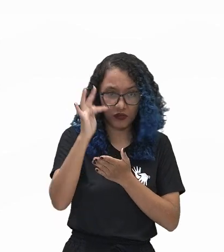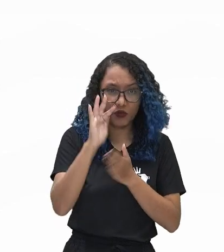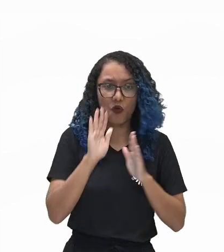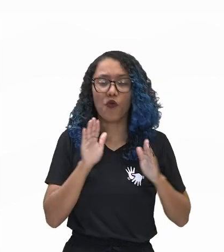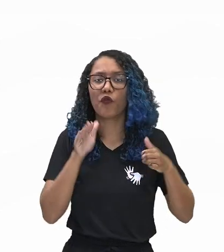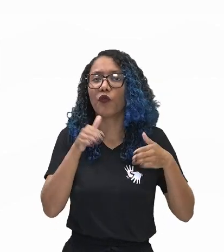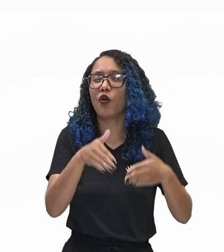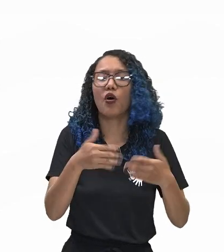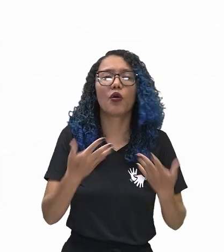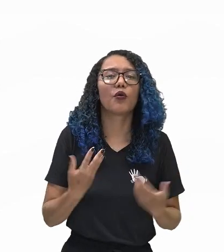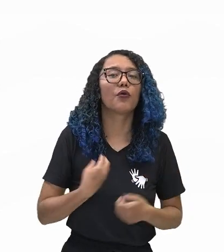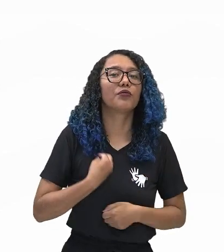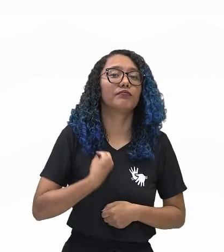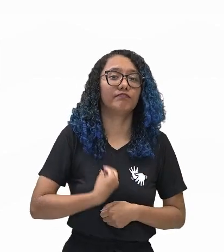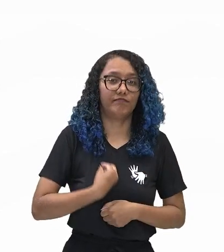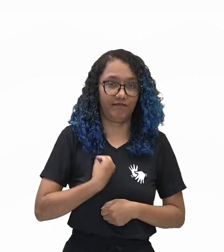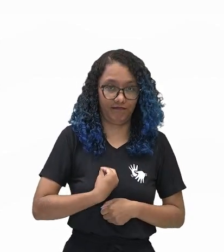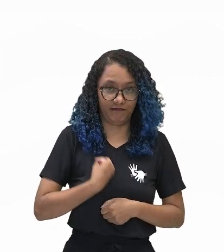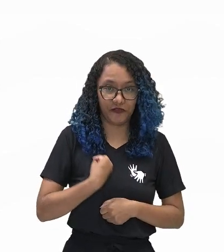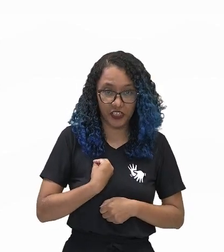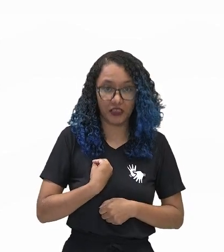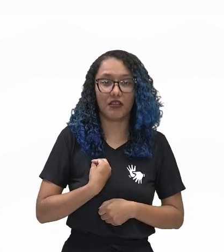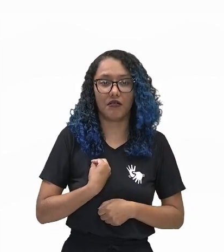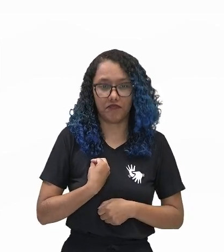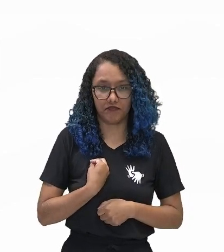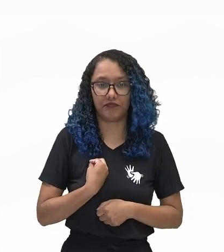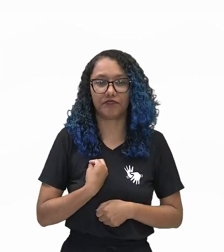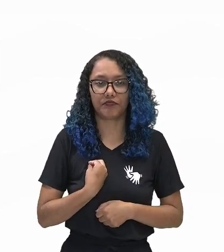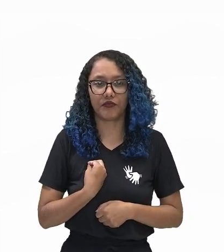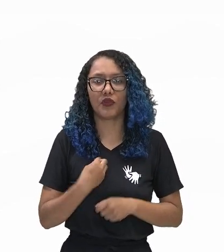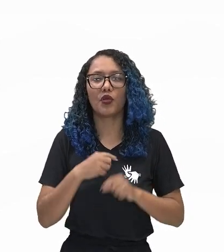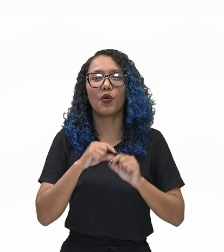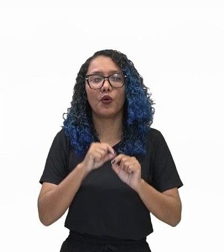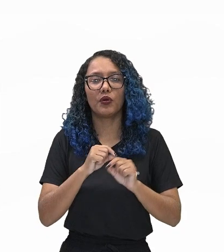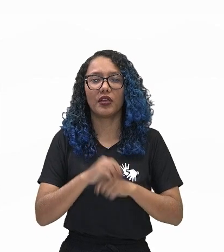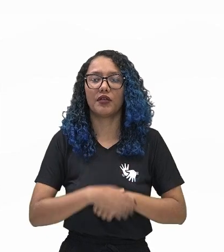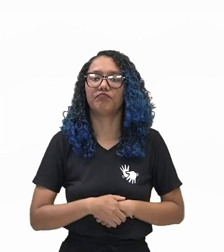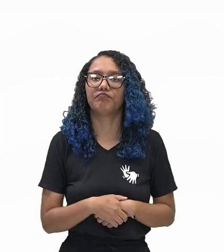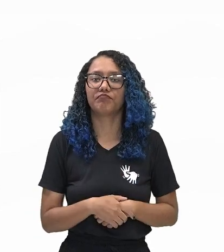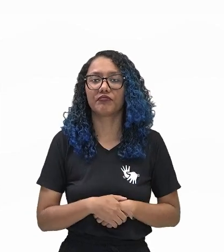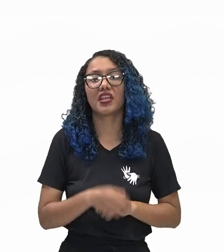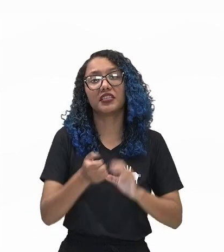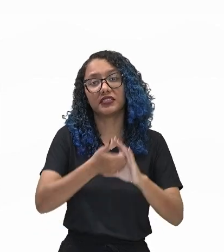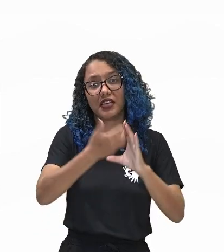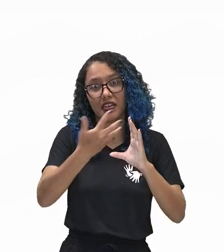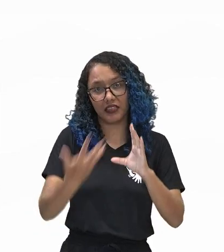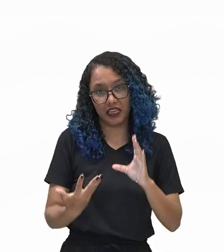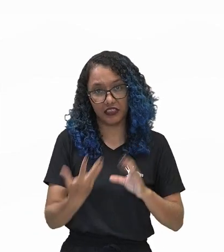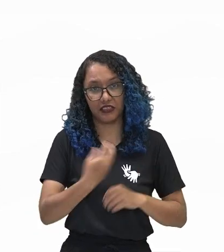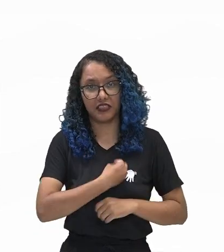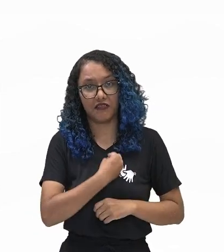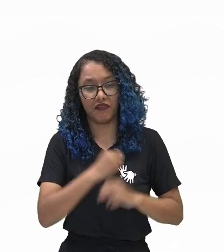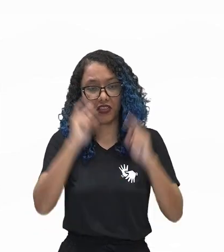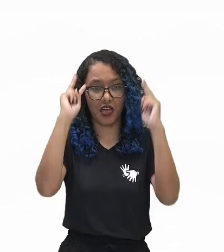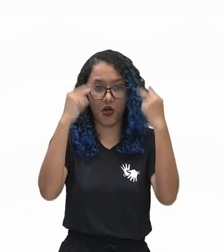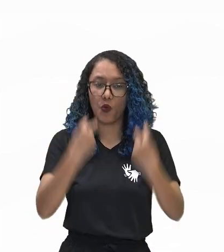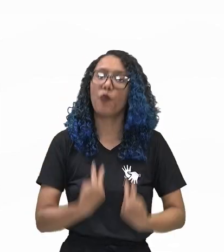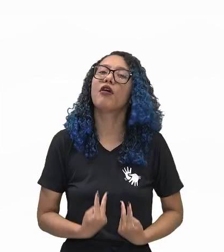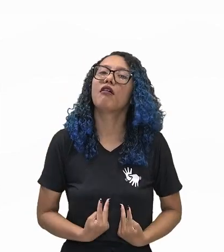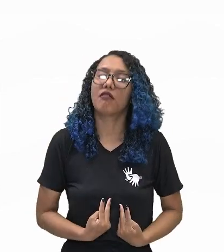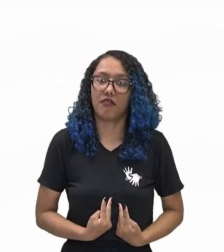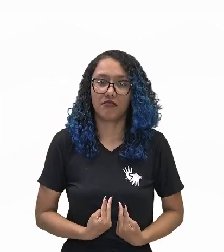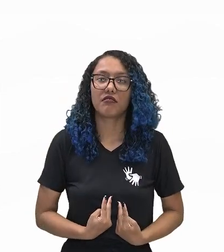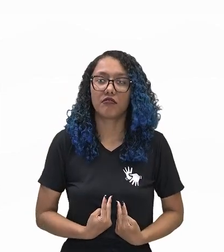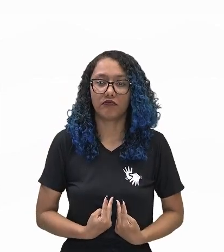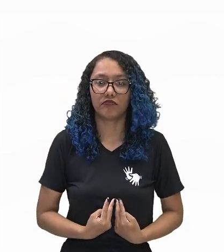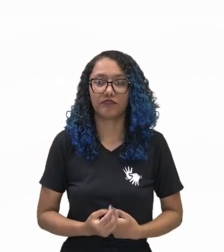na existência, isto é, na condição de existência humana. Portanto, a ideia